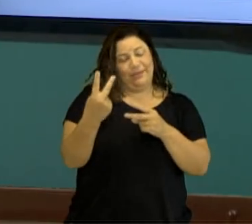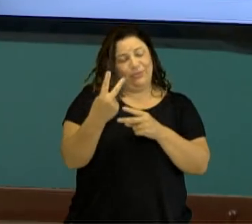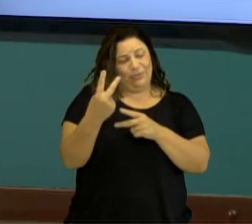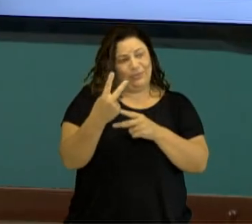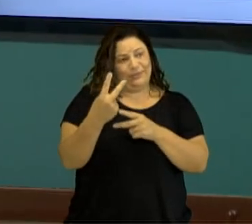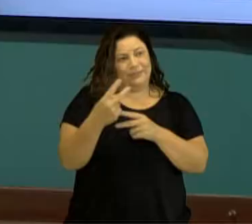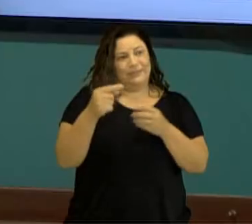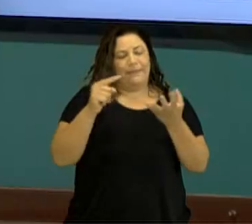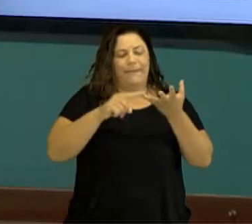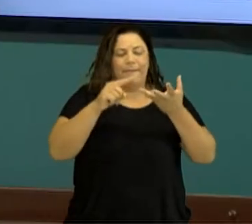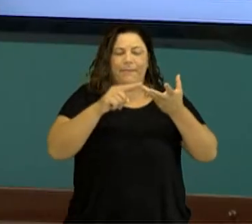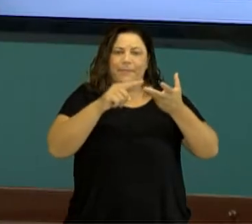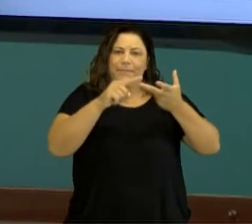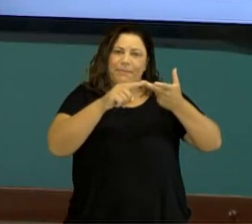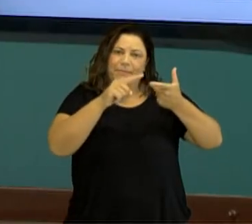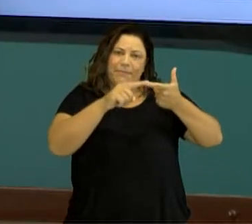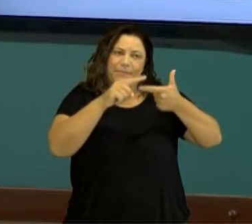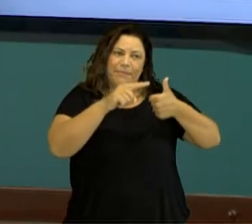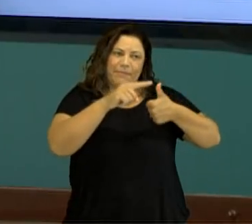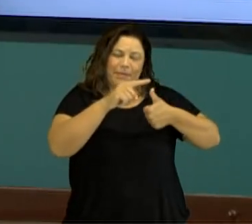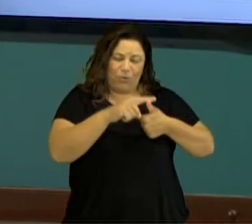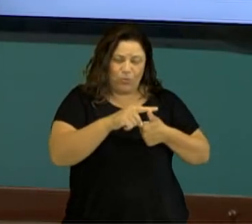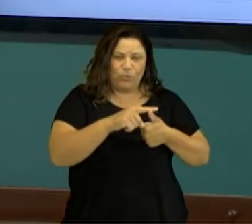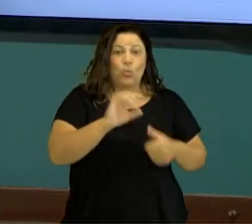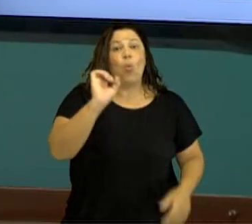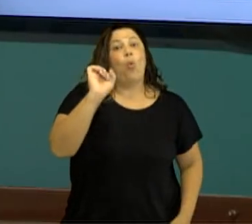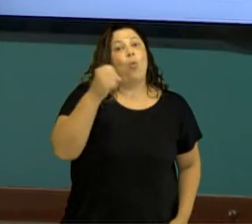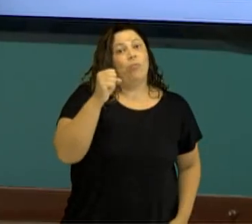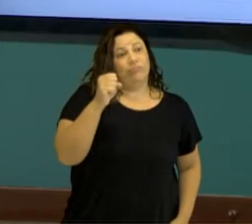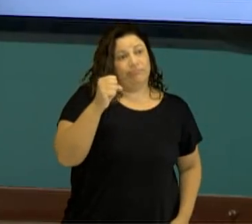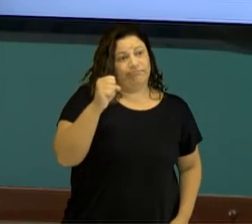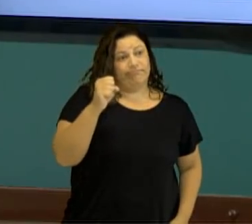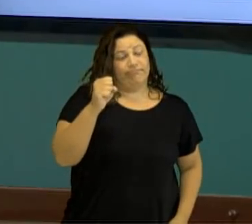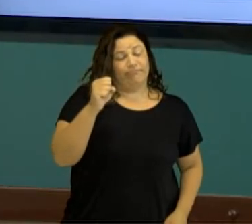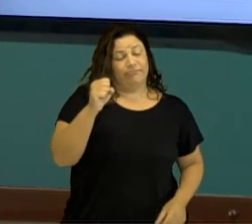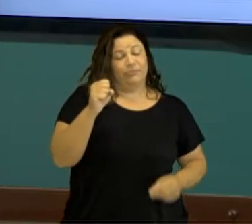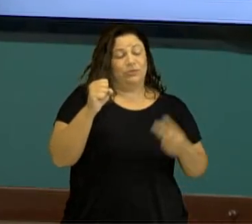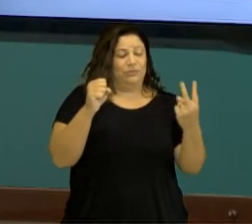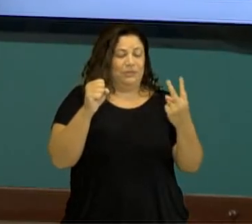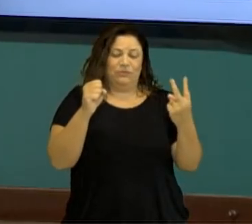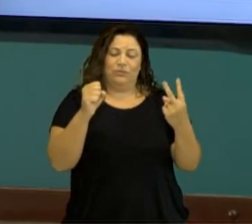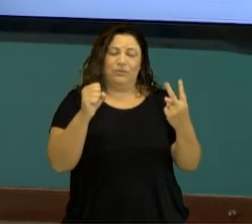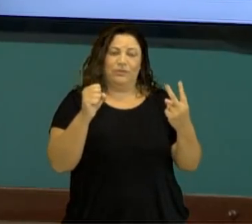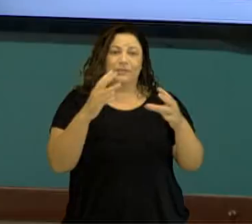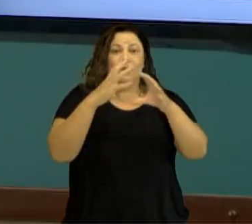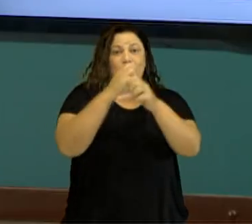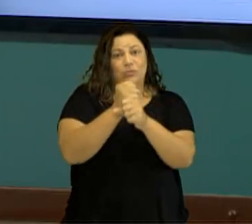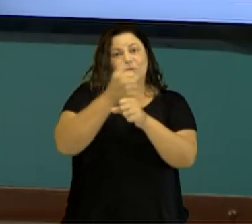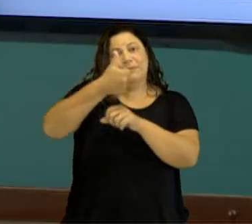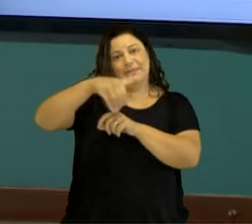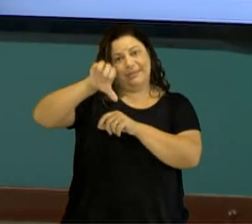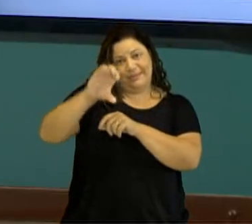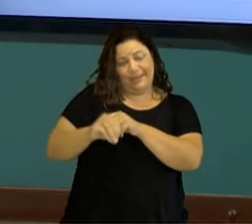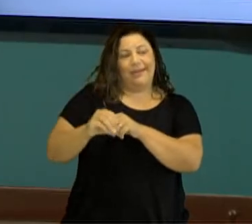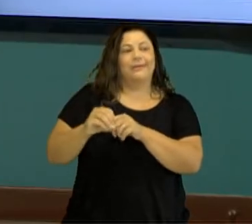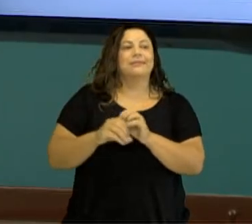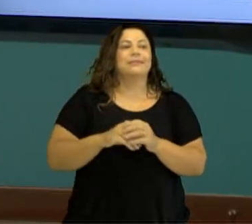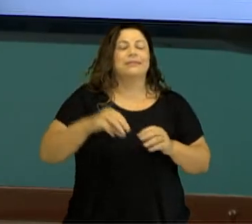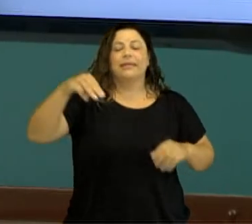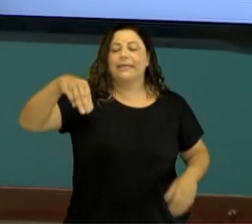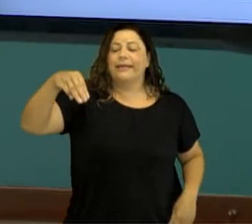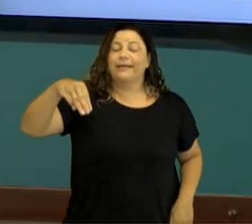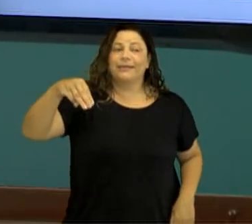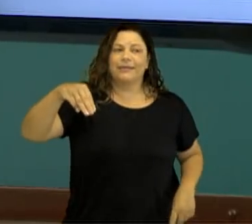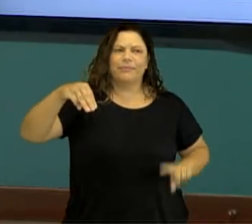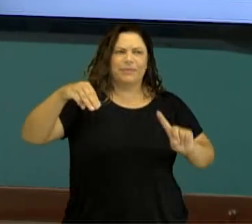tem 1, 2, 3, 4, 5, 6, 7, 8. 8 mais 2, 10. E na camada M, a camada de valência,